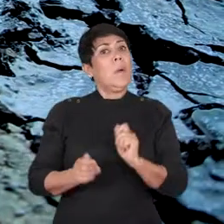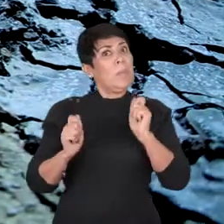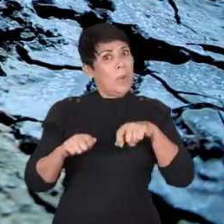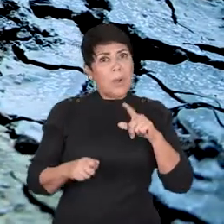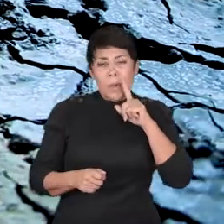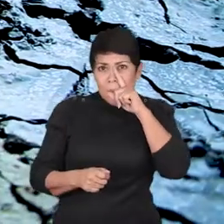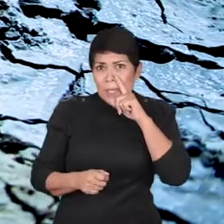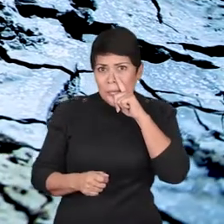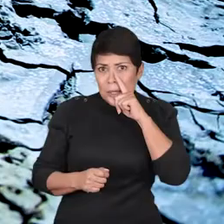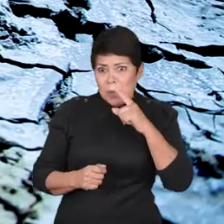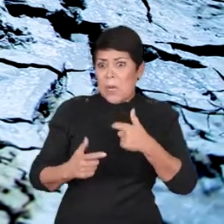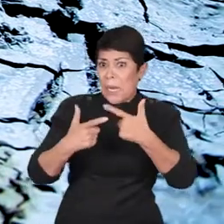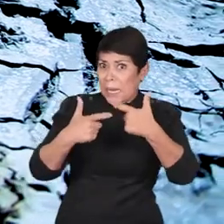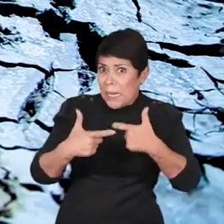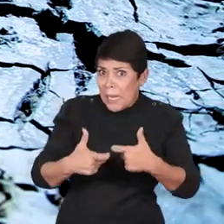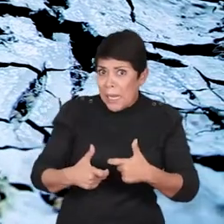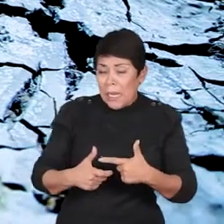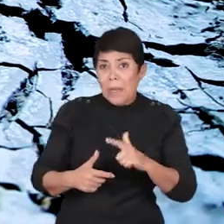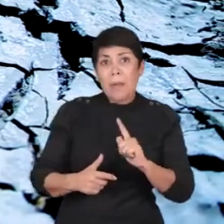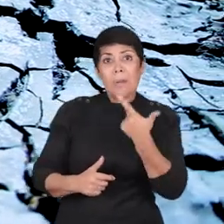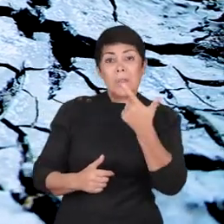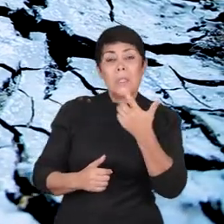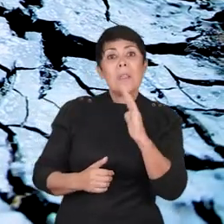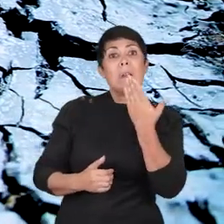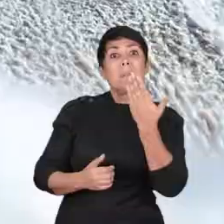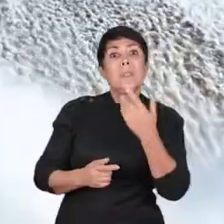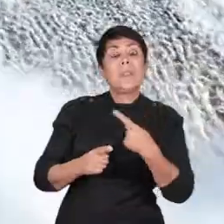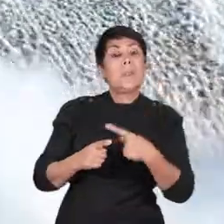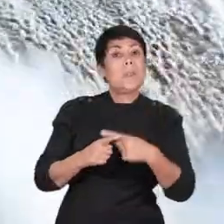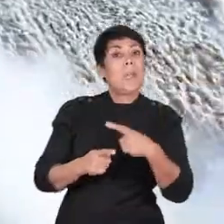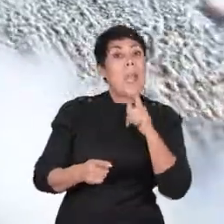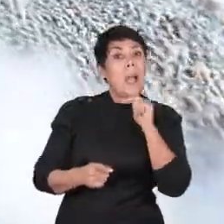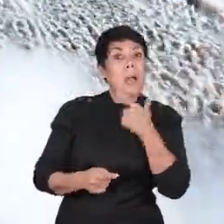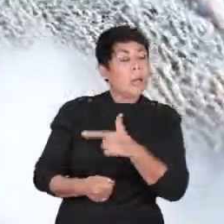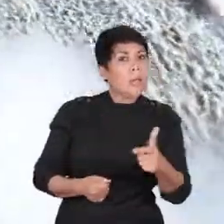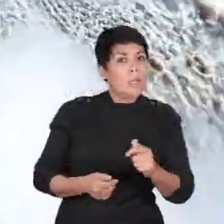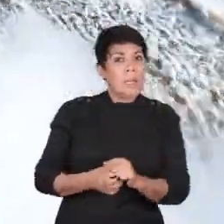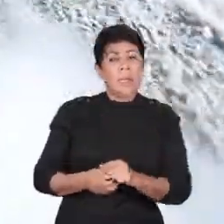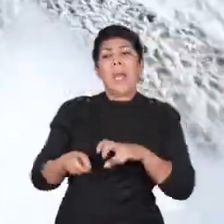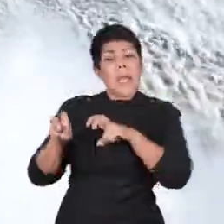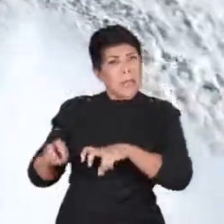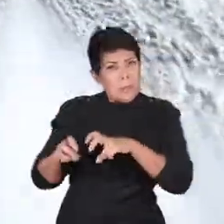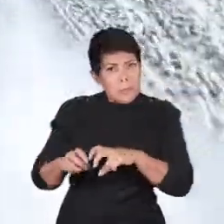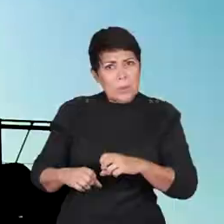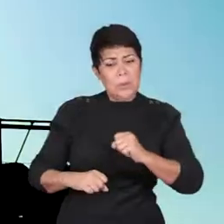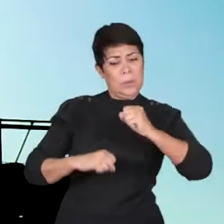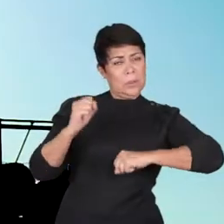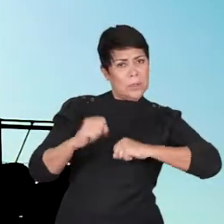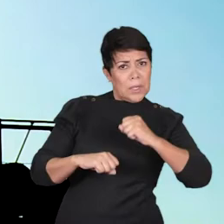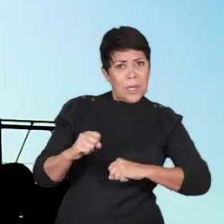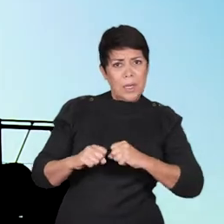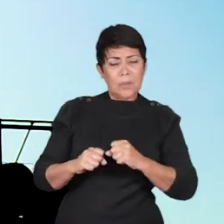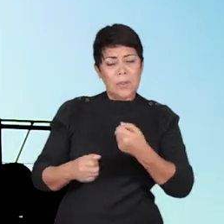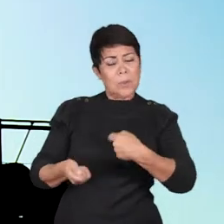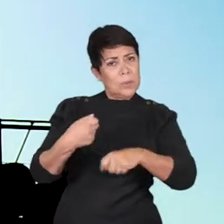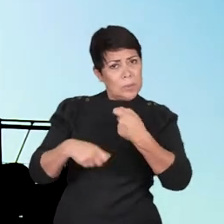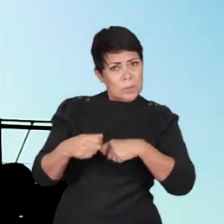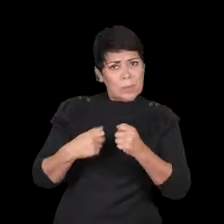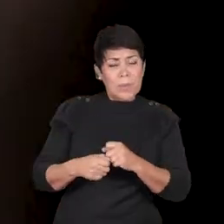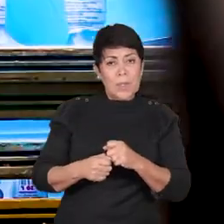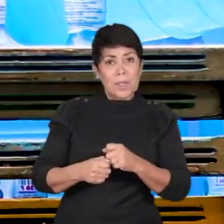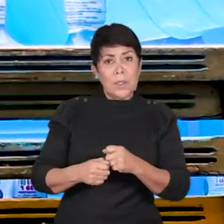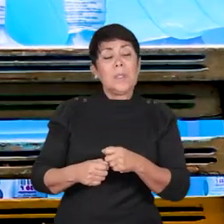Nós podemos correr o risco de ter guerra por água. A mesma água, ela é disputada pela agricultura, pela indústria,